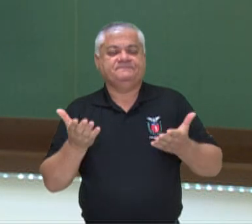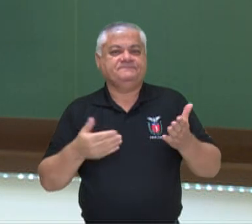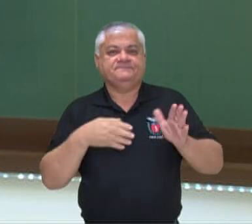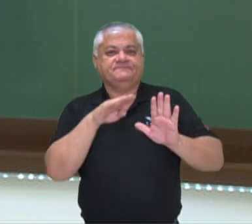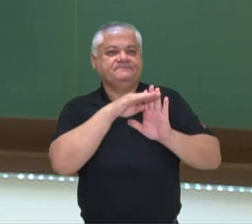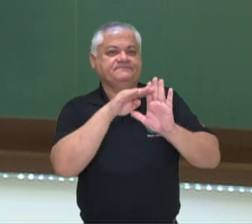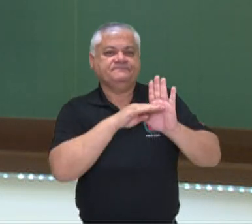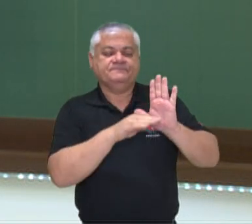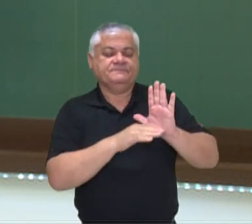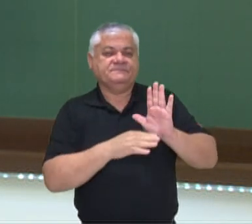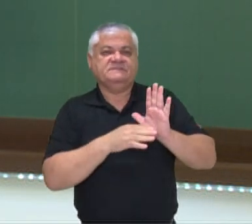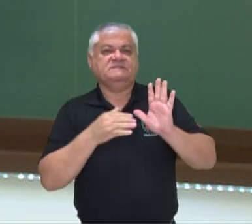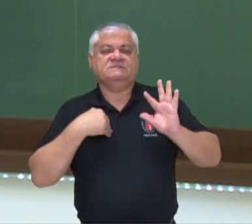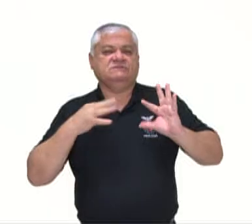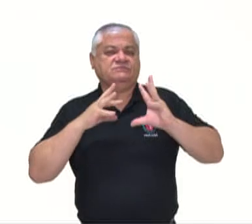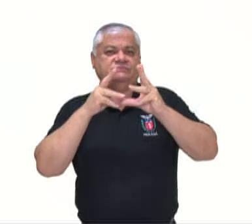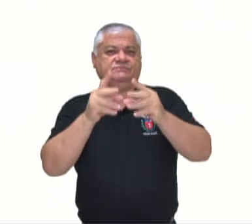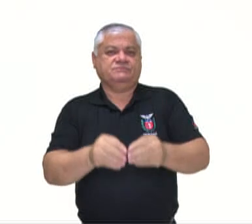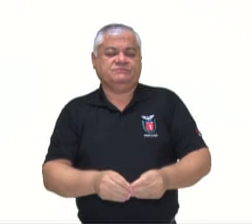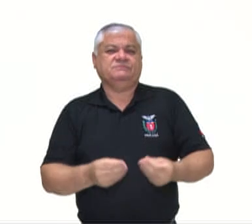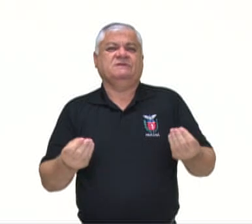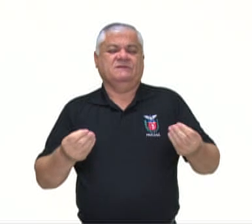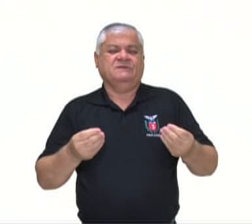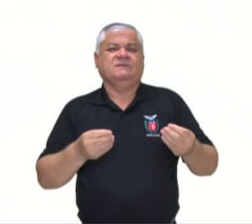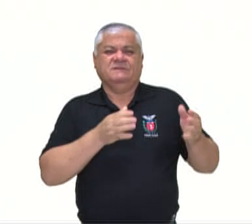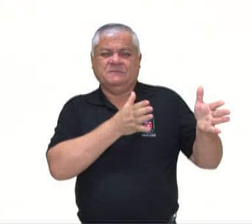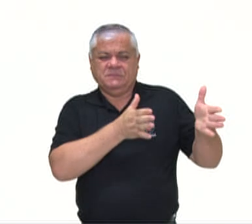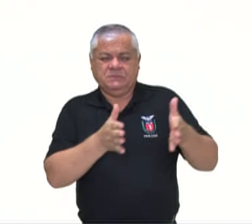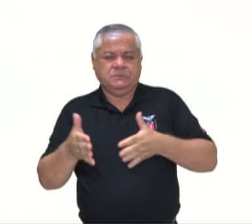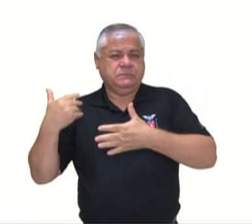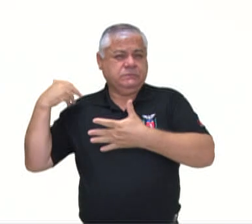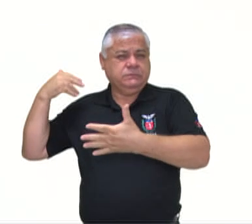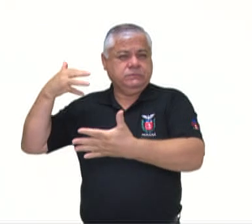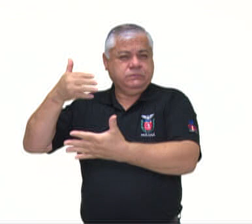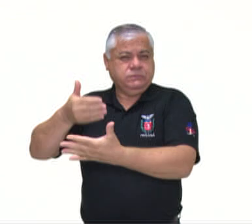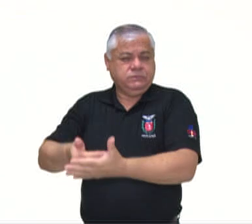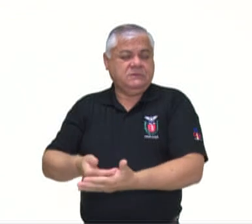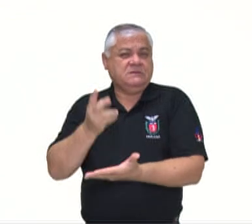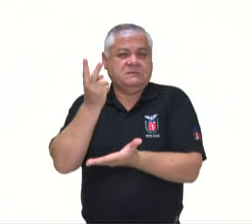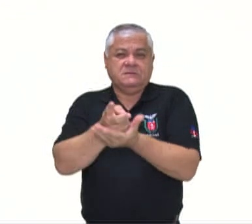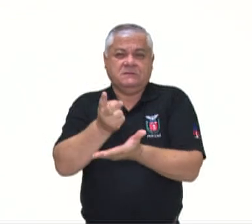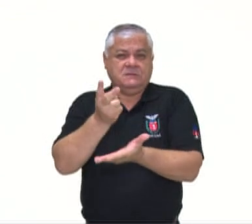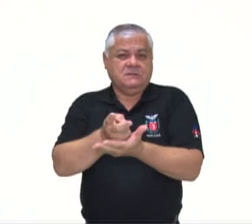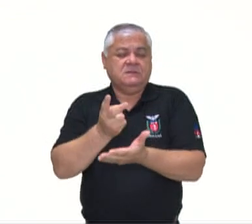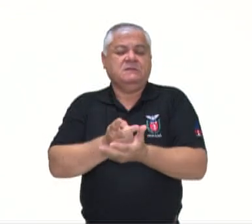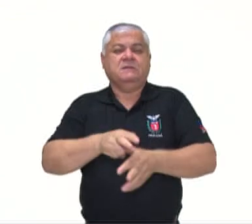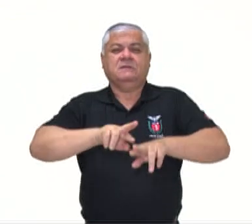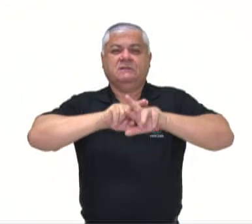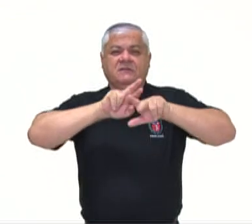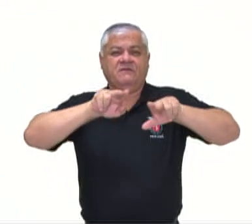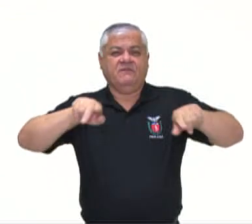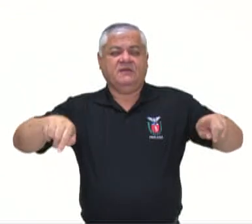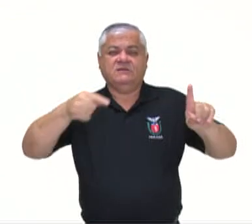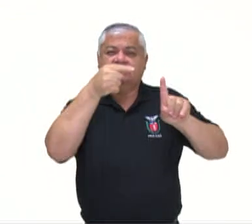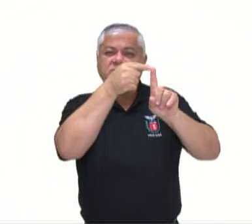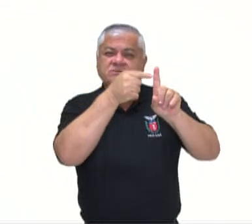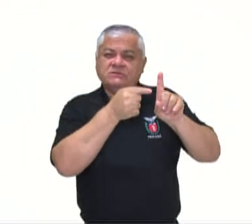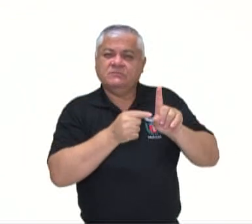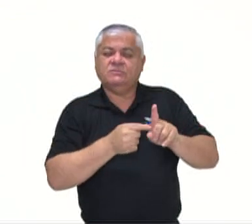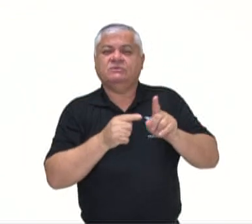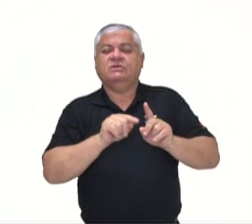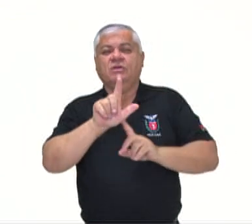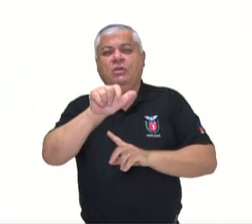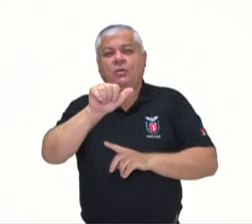lutas em praticamente todas as eras da humanidade. E existem diversos tipos de